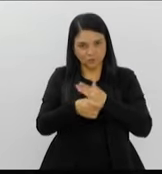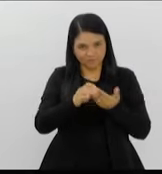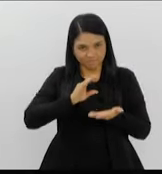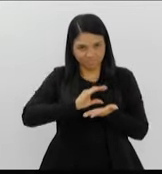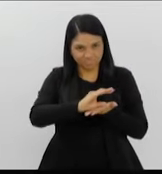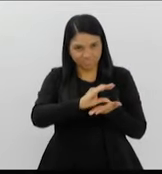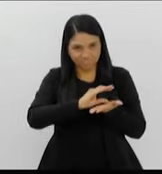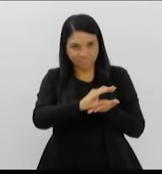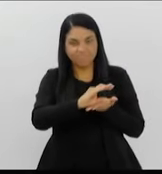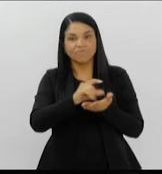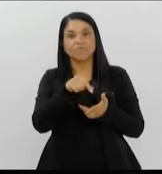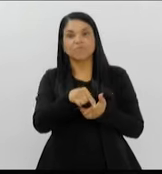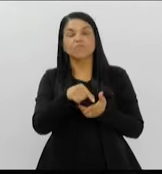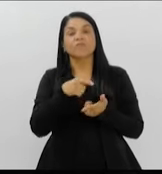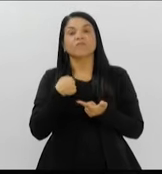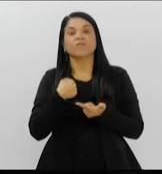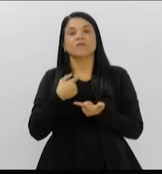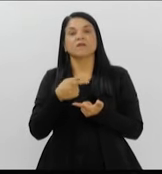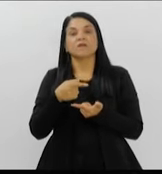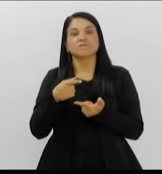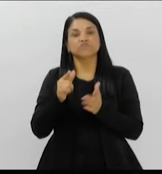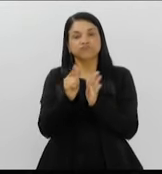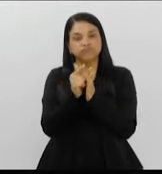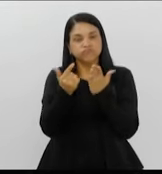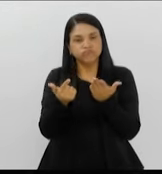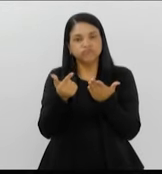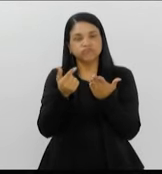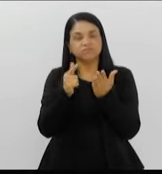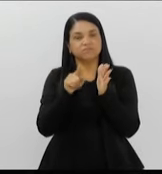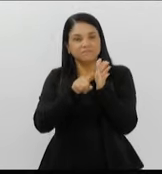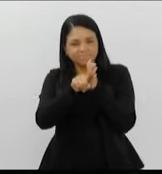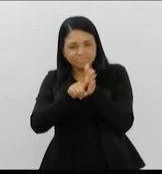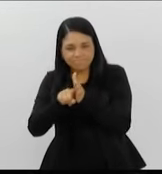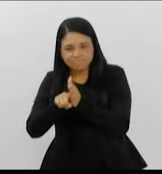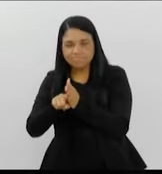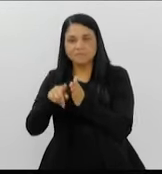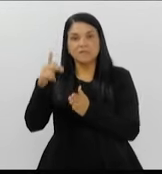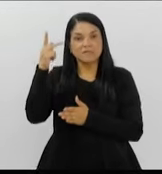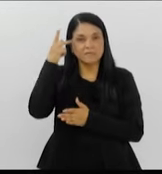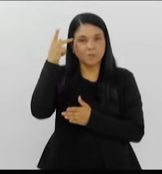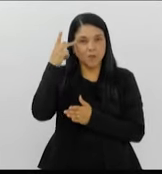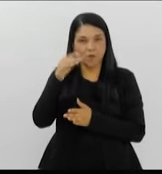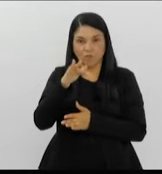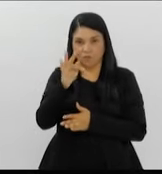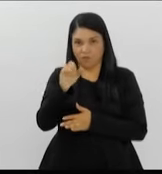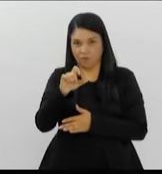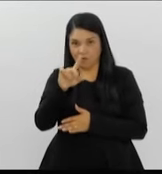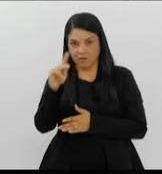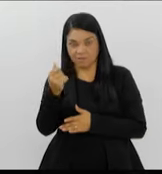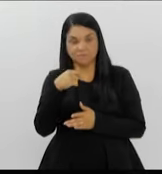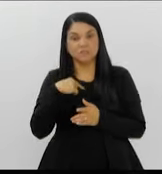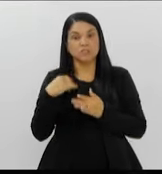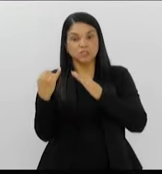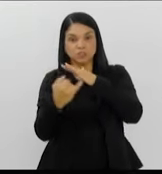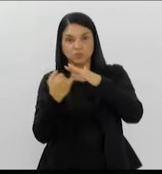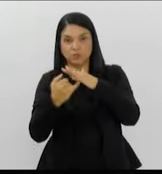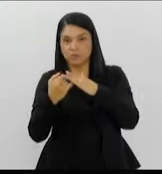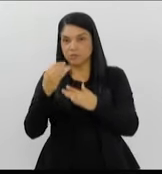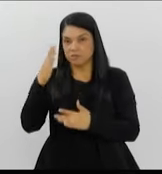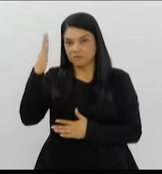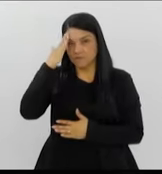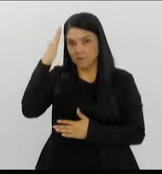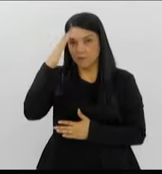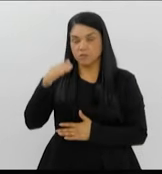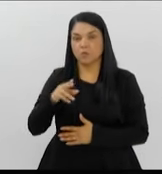O estudo da Folha de São Paulo, que conta com consultas e instituições renomadas, como a